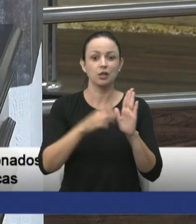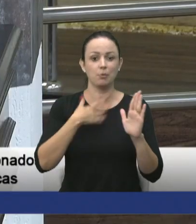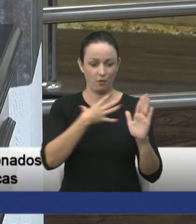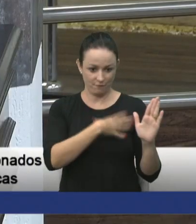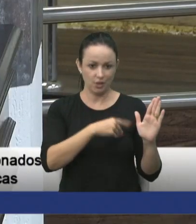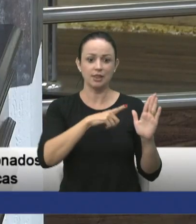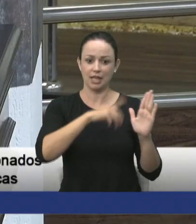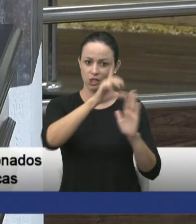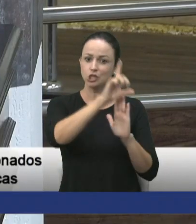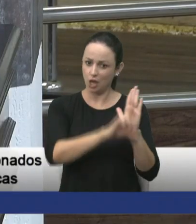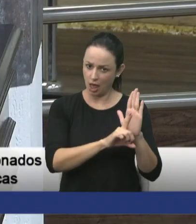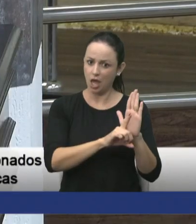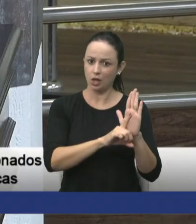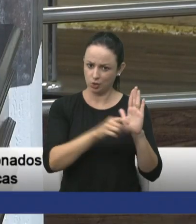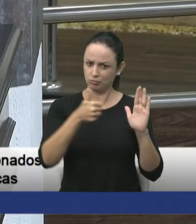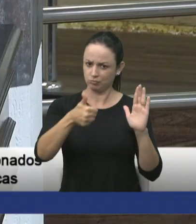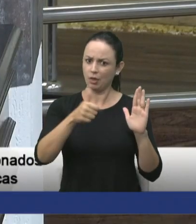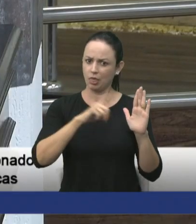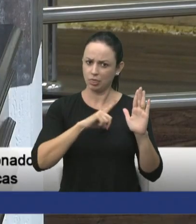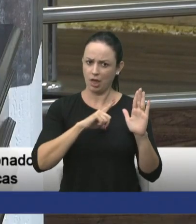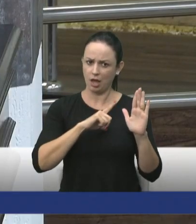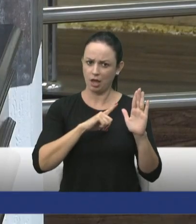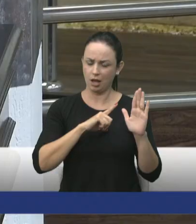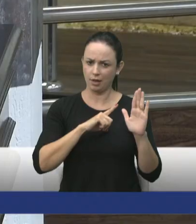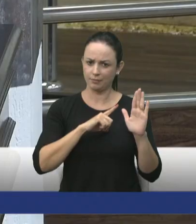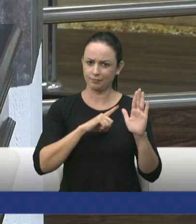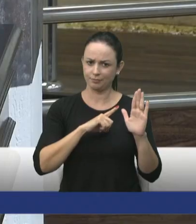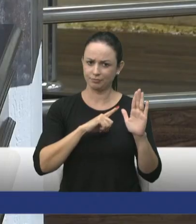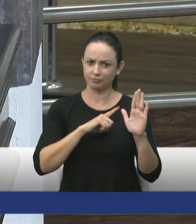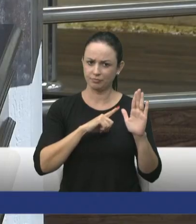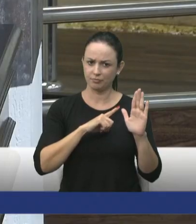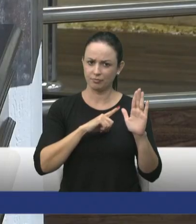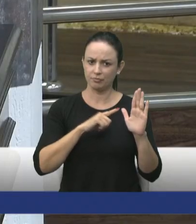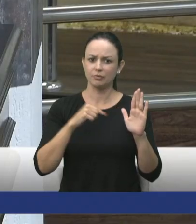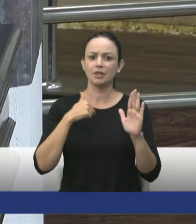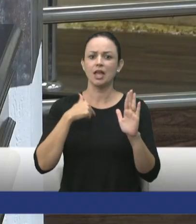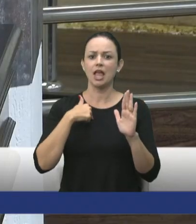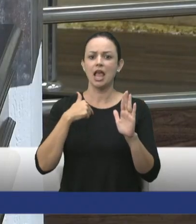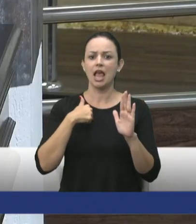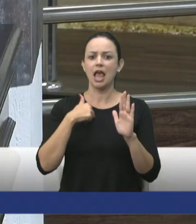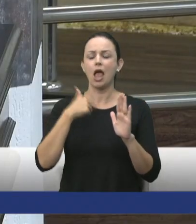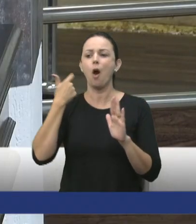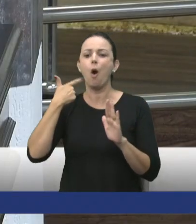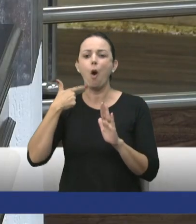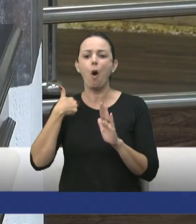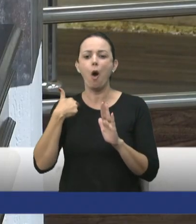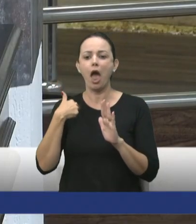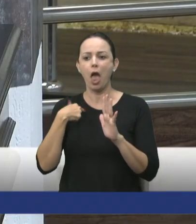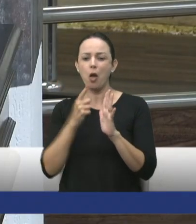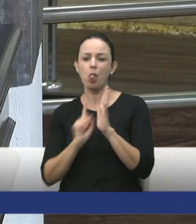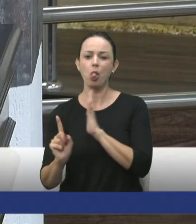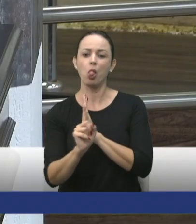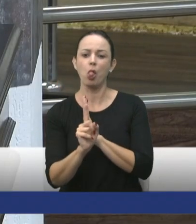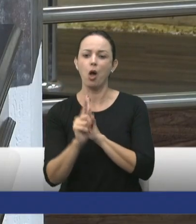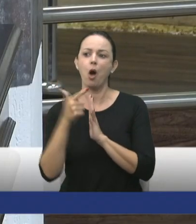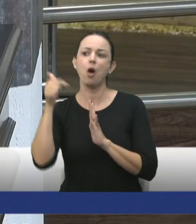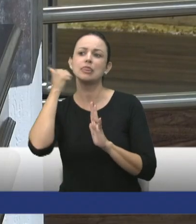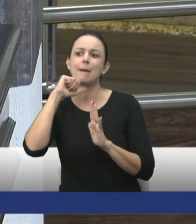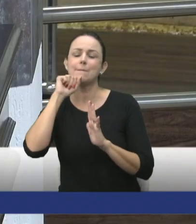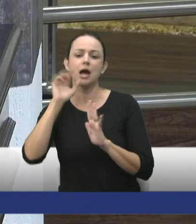direito, entende? Mas eu não ia lá passar na frente de outra mãezinha que precisa mais do que eu.